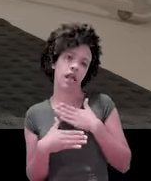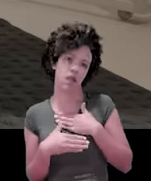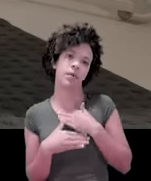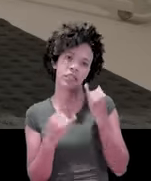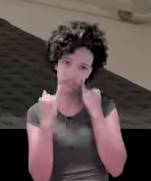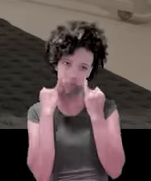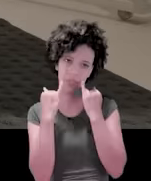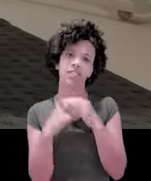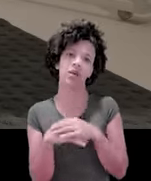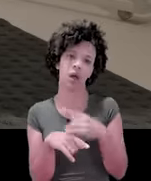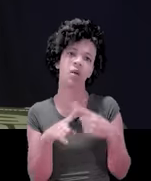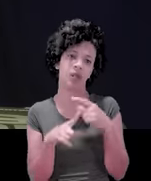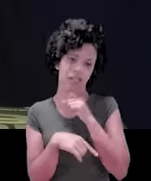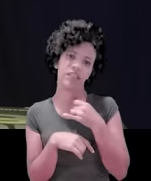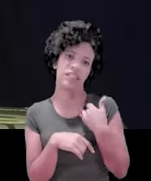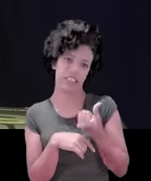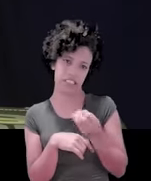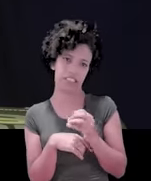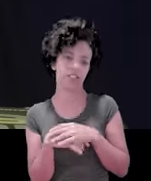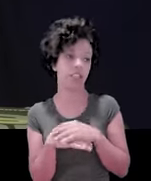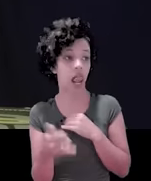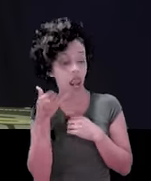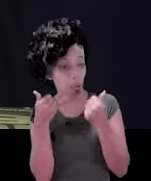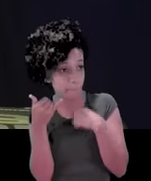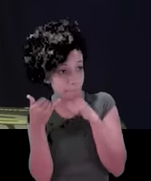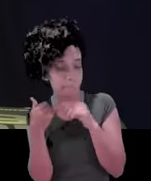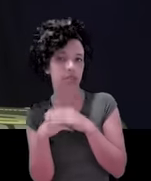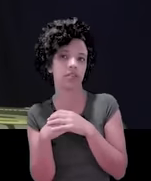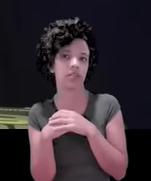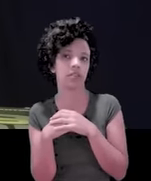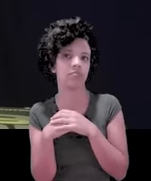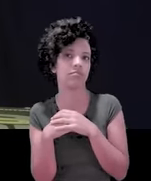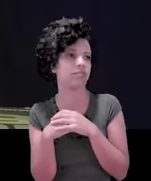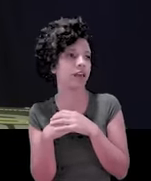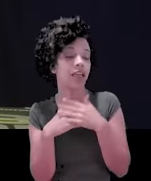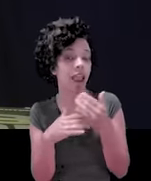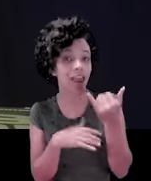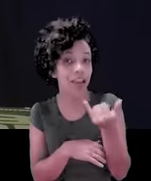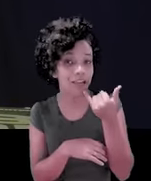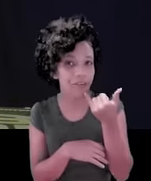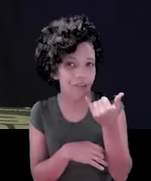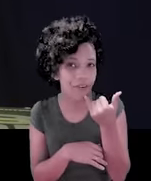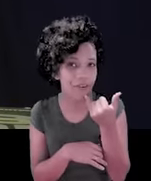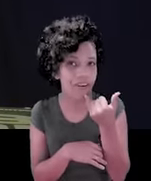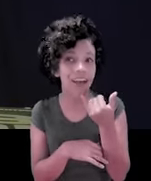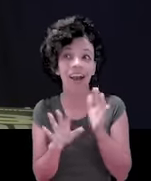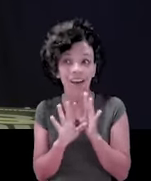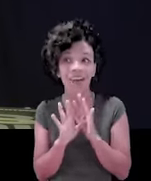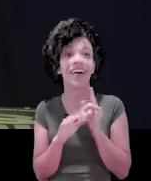nessa informação aí aí ela ligou para minha mãe eu já sou depois com a minha mãe dela ligou né